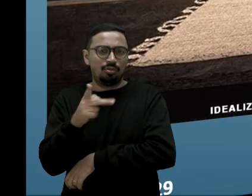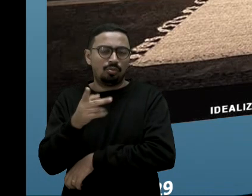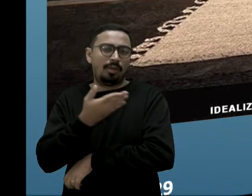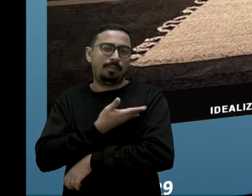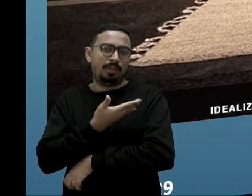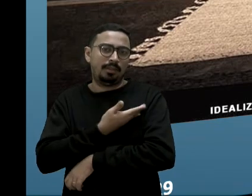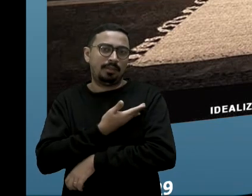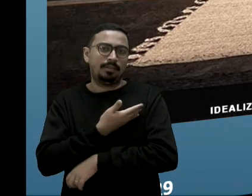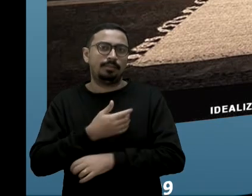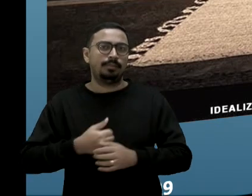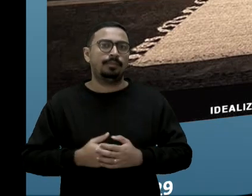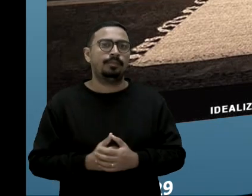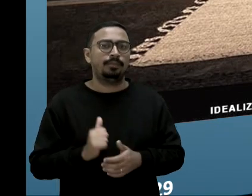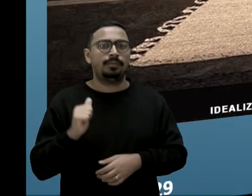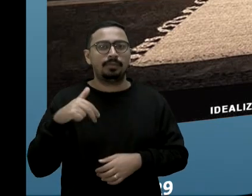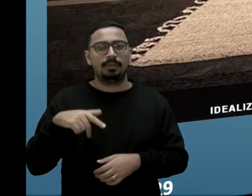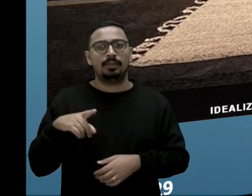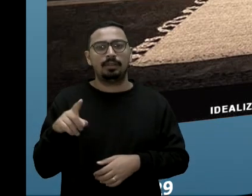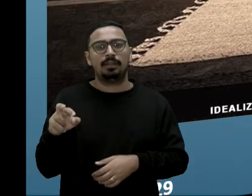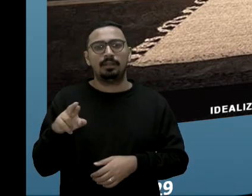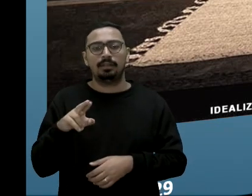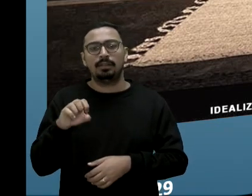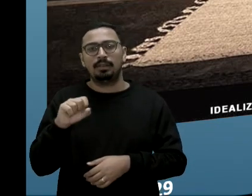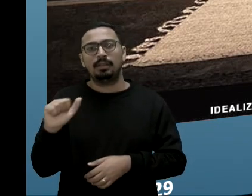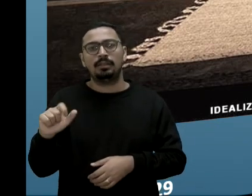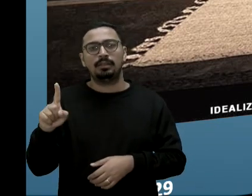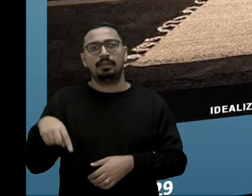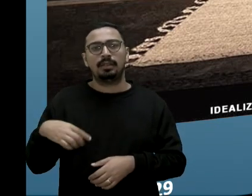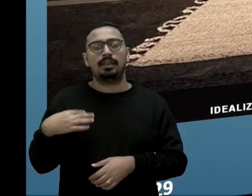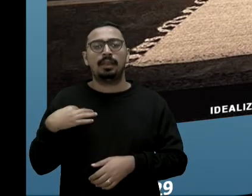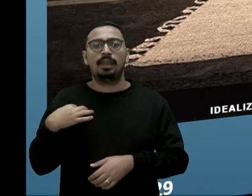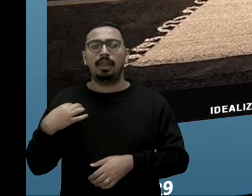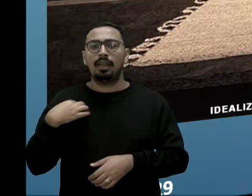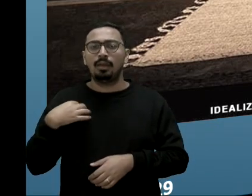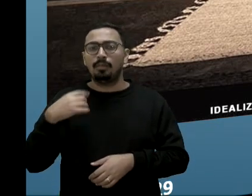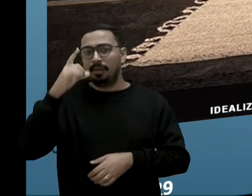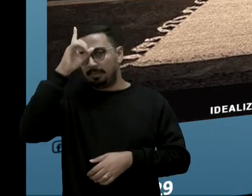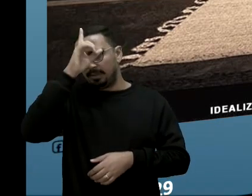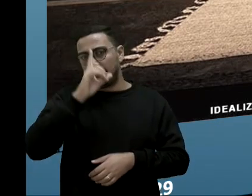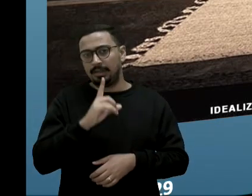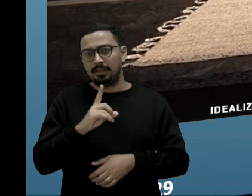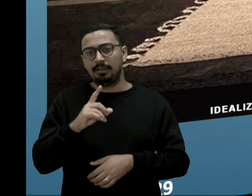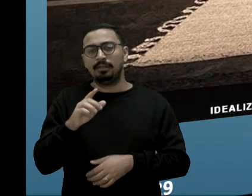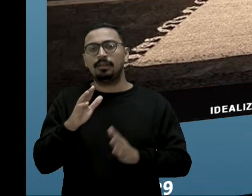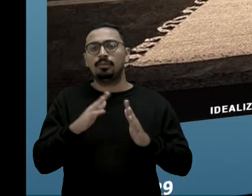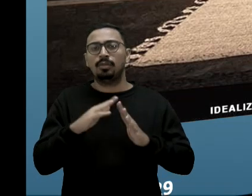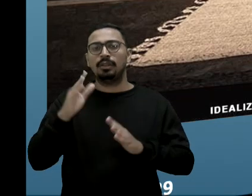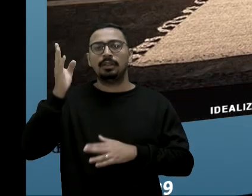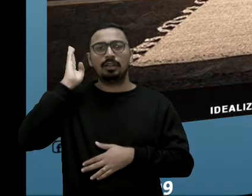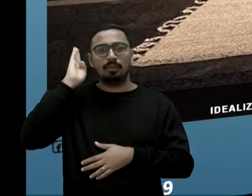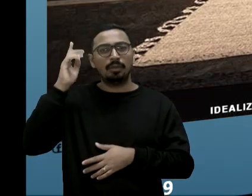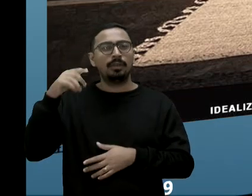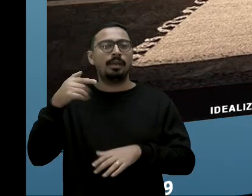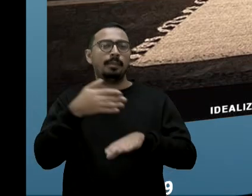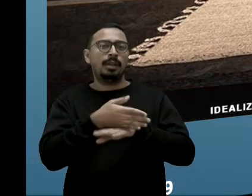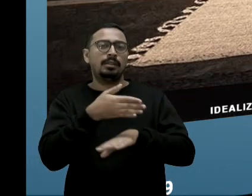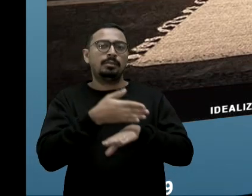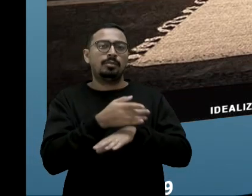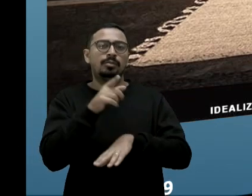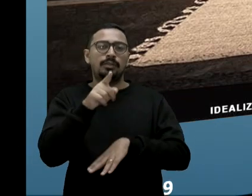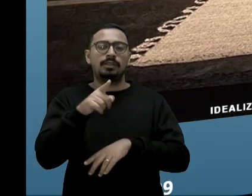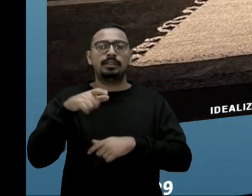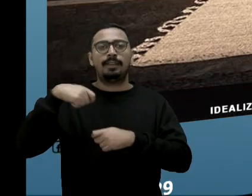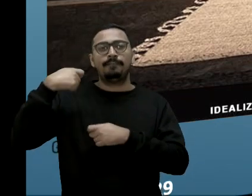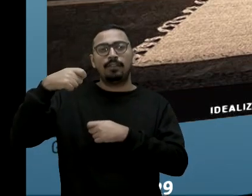amiga. A Andressa é essa aí que está de amarelo, é uma taubatiana que participou desse documentário muito importante, que é o